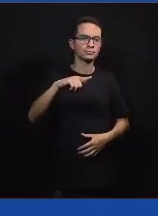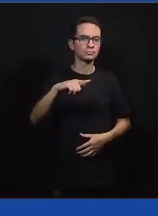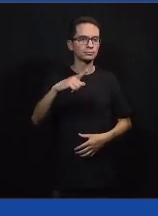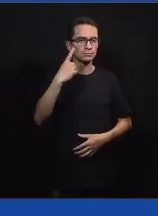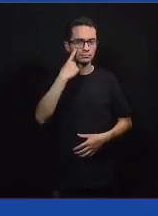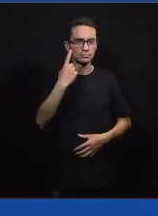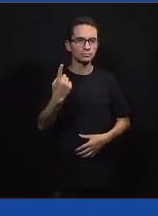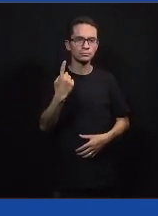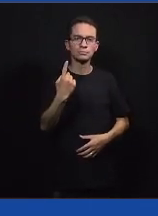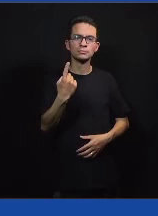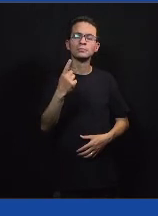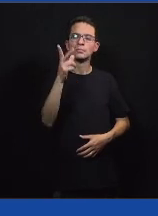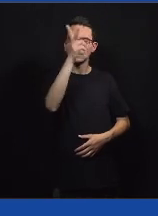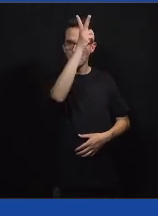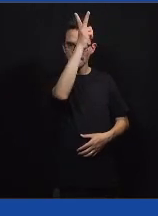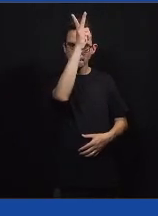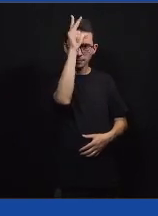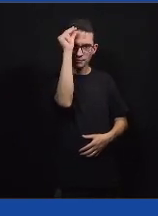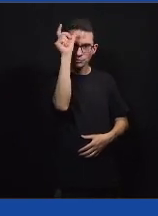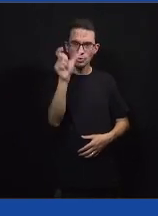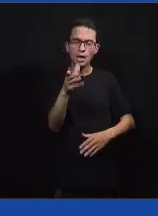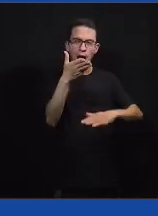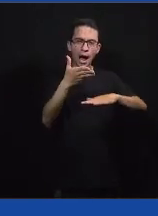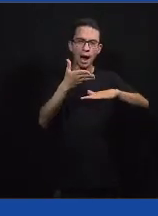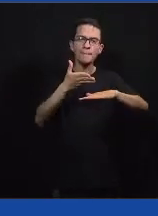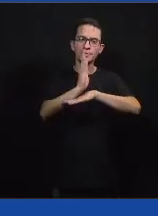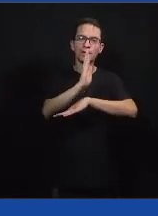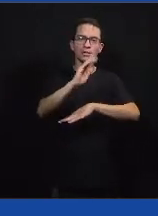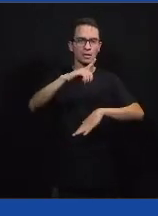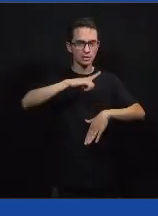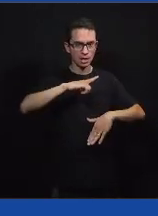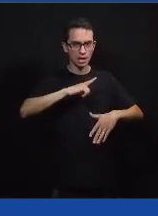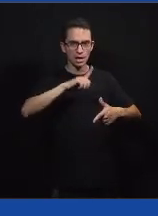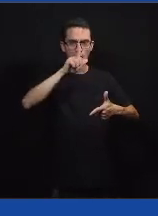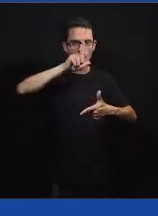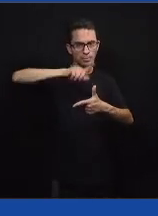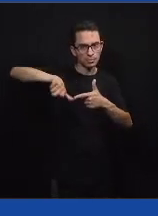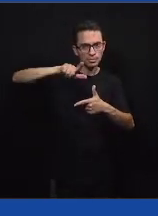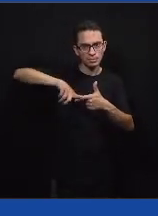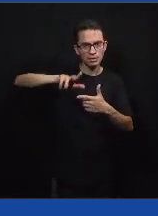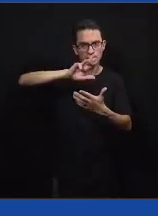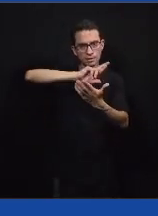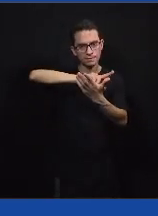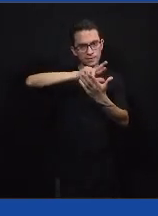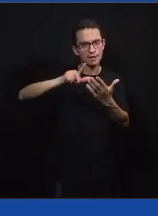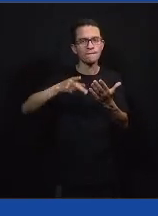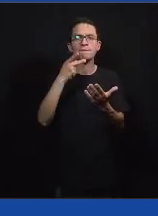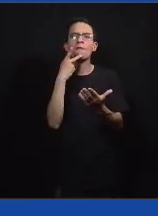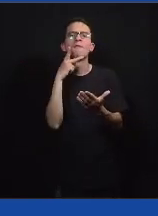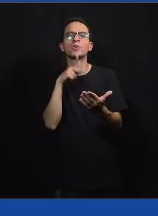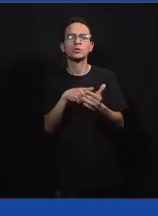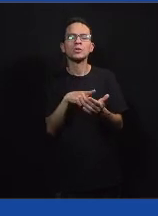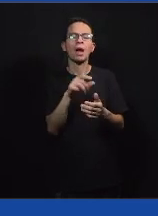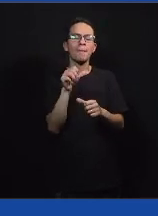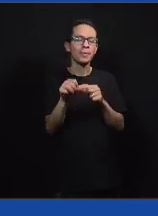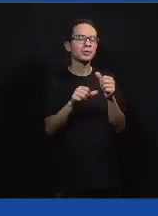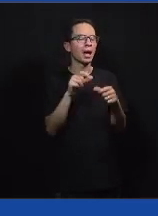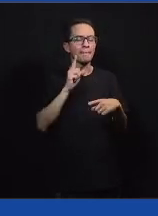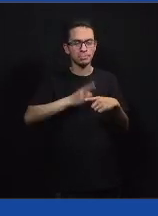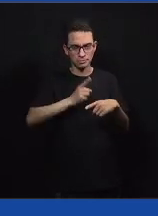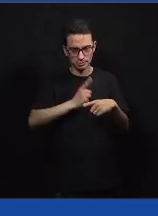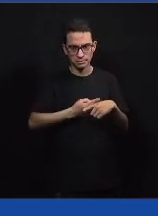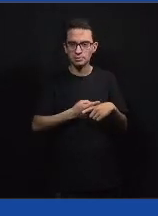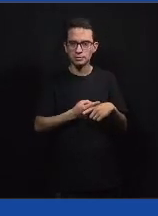prefeitura lá que possa ser aprovado essas questões burocráticas para poder ocorrer de fato uma reforma onde a gente